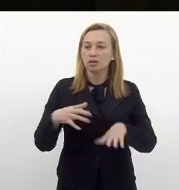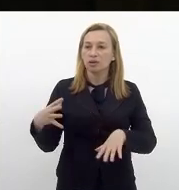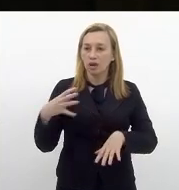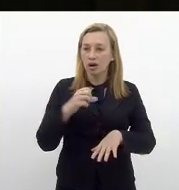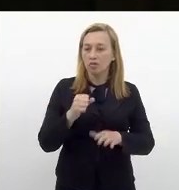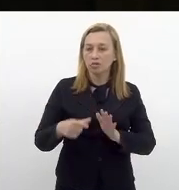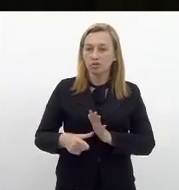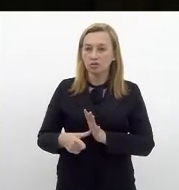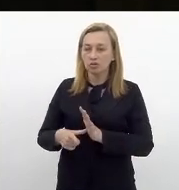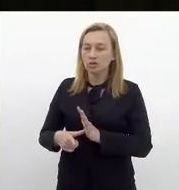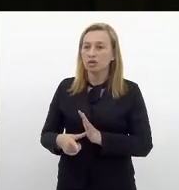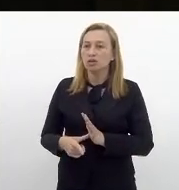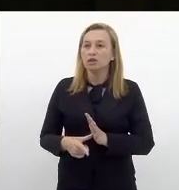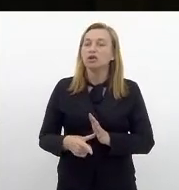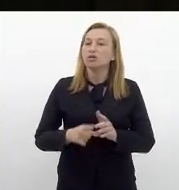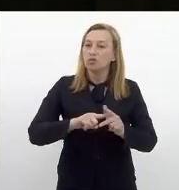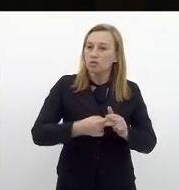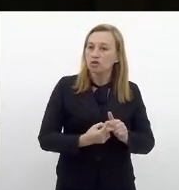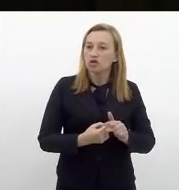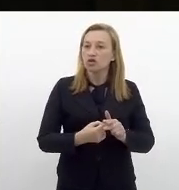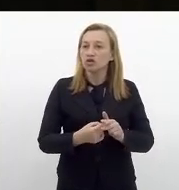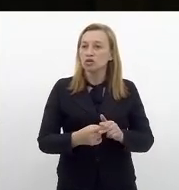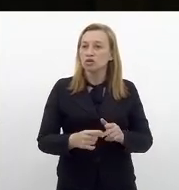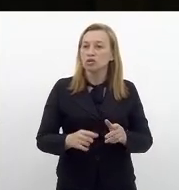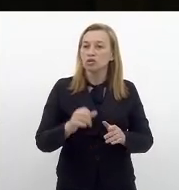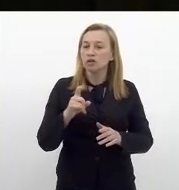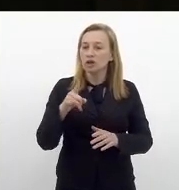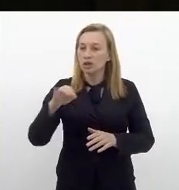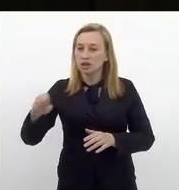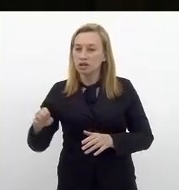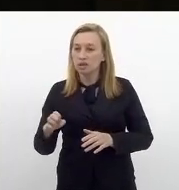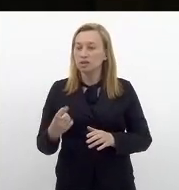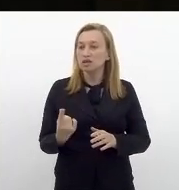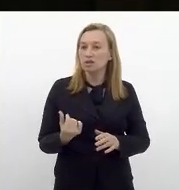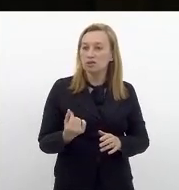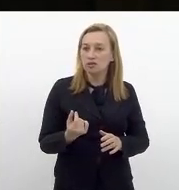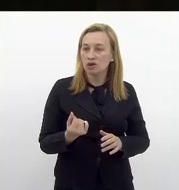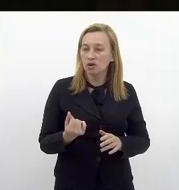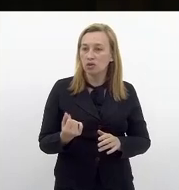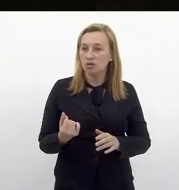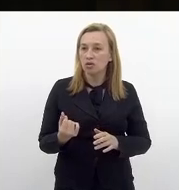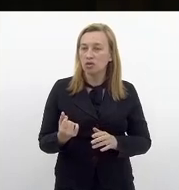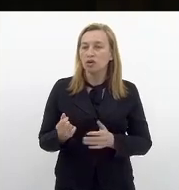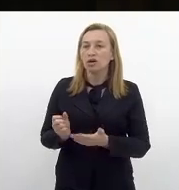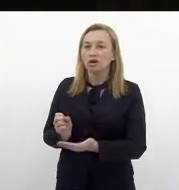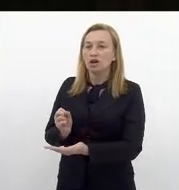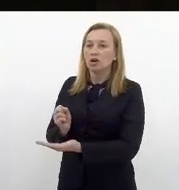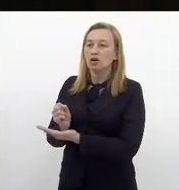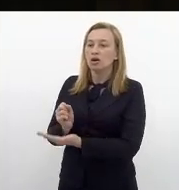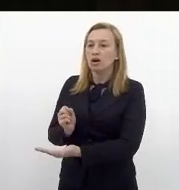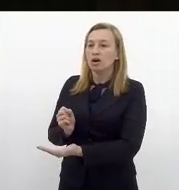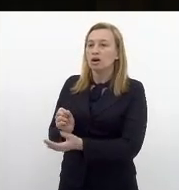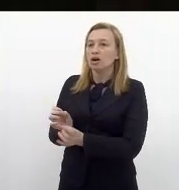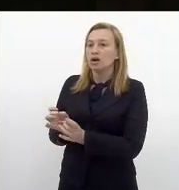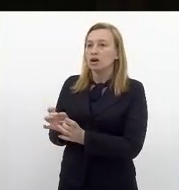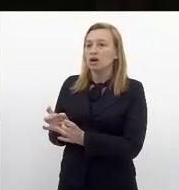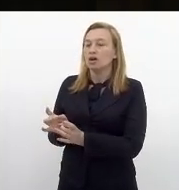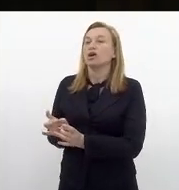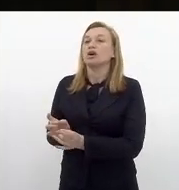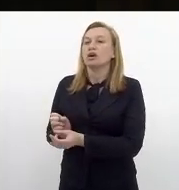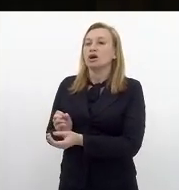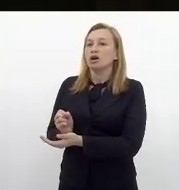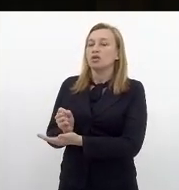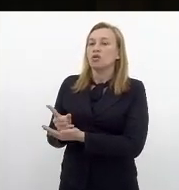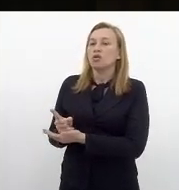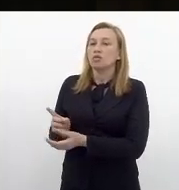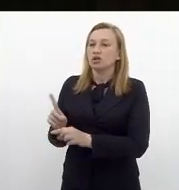anterior corrigido pela variação do índice Nacional de preços ao consumidor amplo IPCA publicado pelo